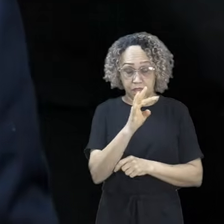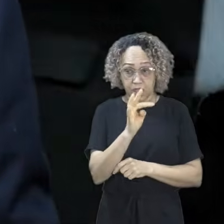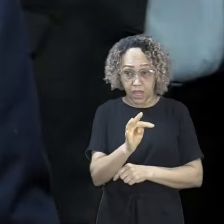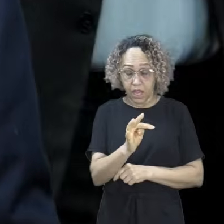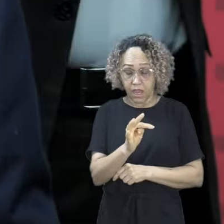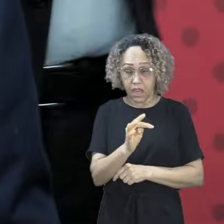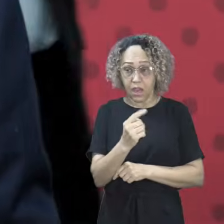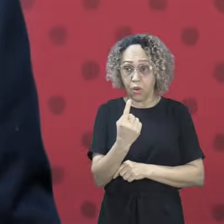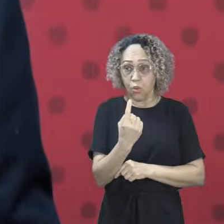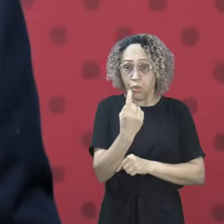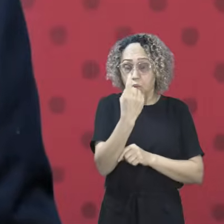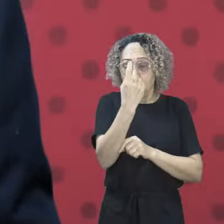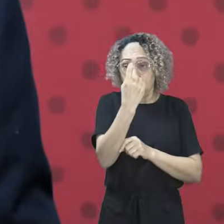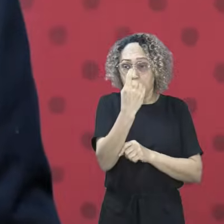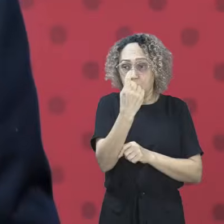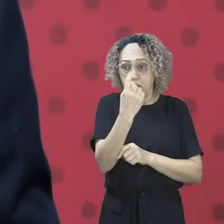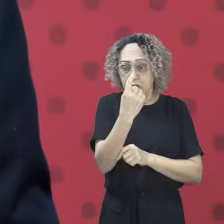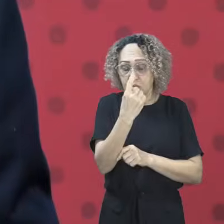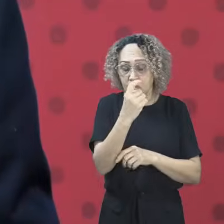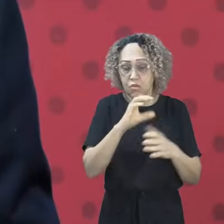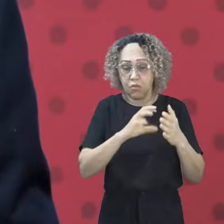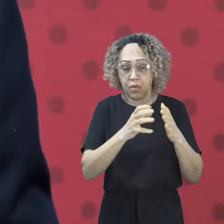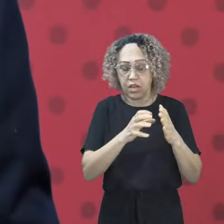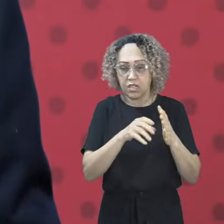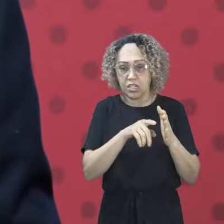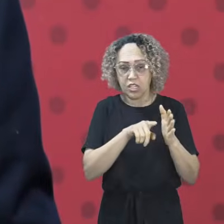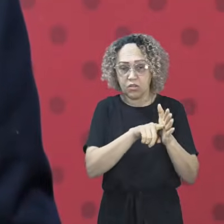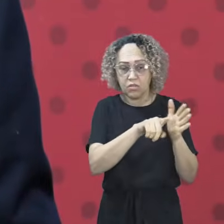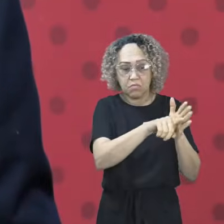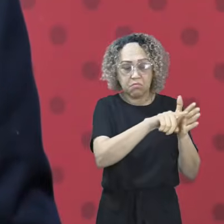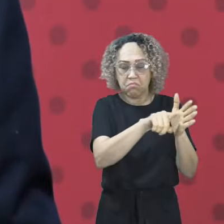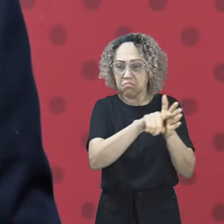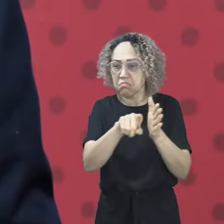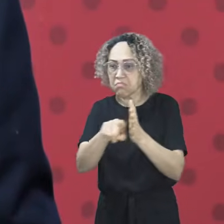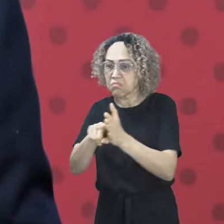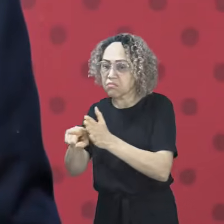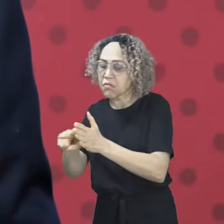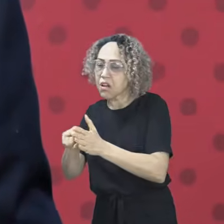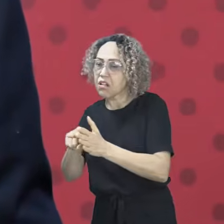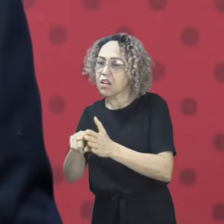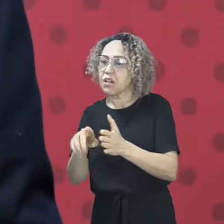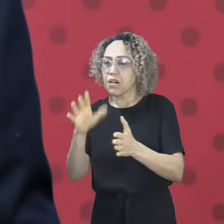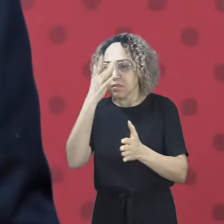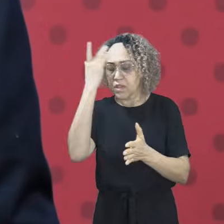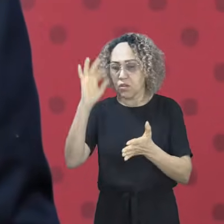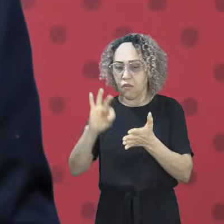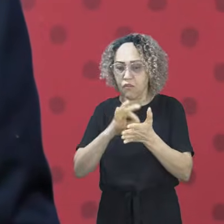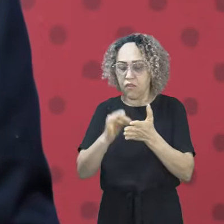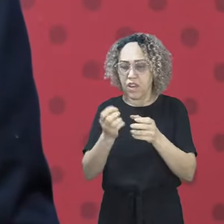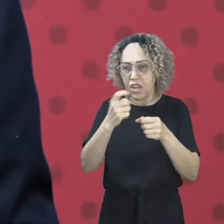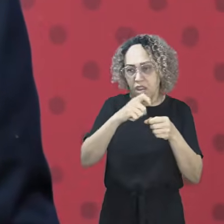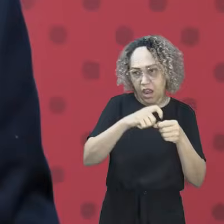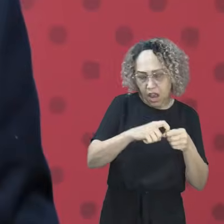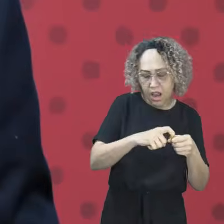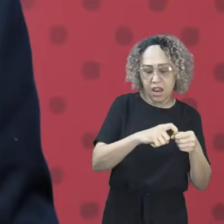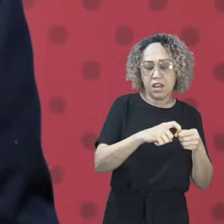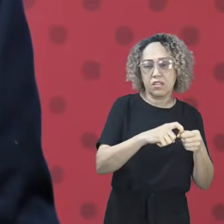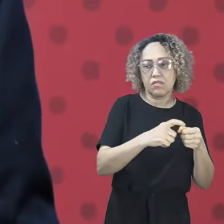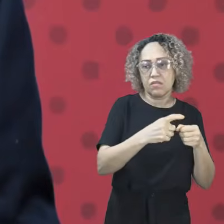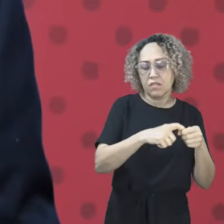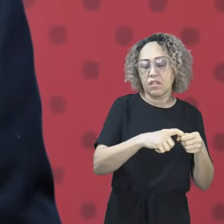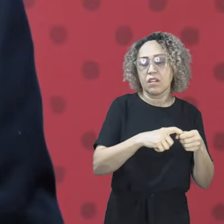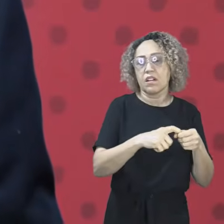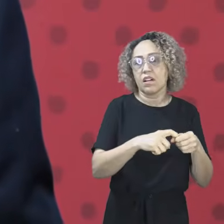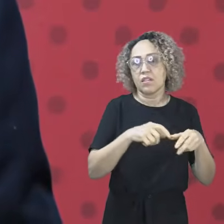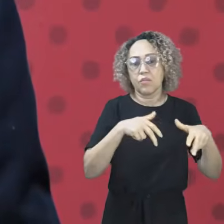aos seus filiados e militantes para escolher os dirigentes do partido em todos os níveis,